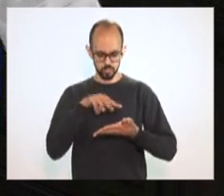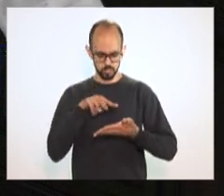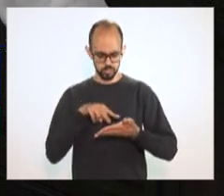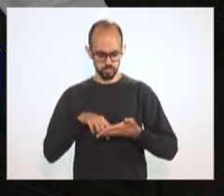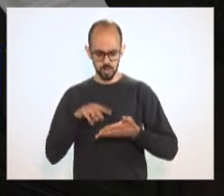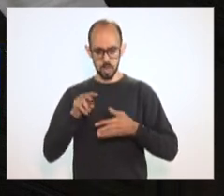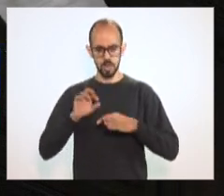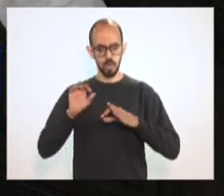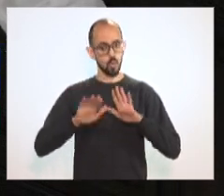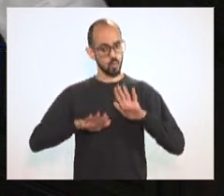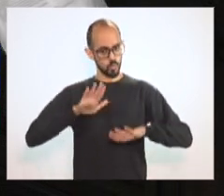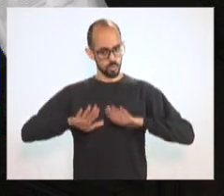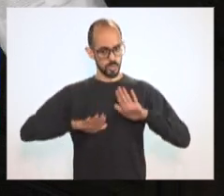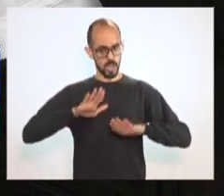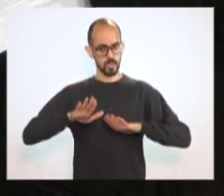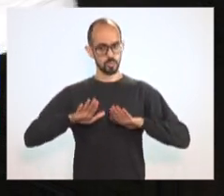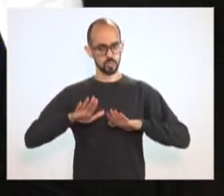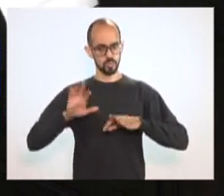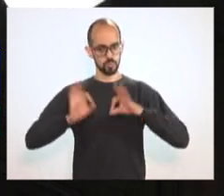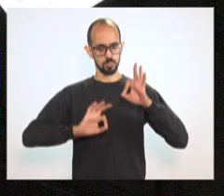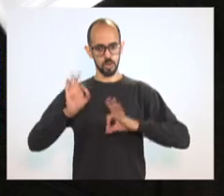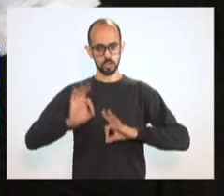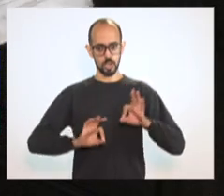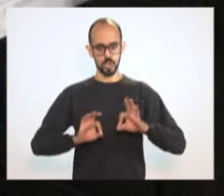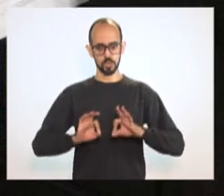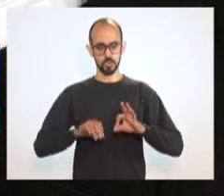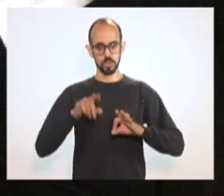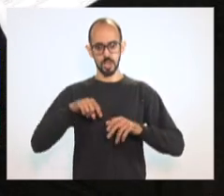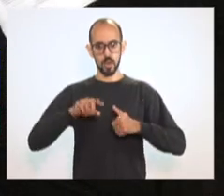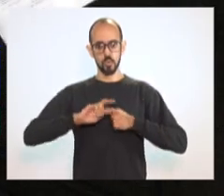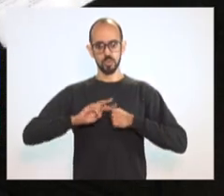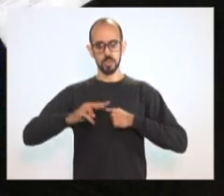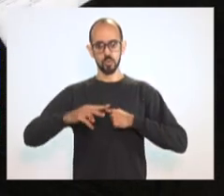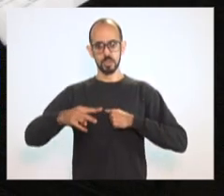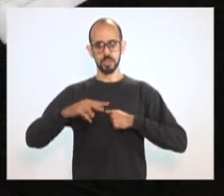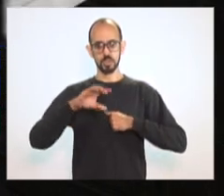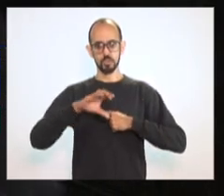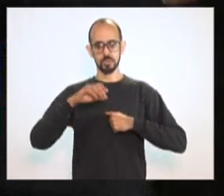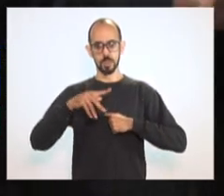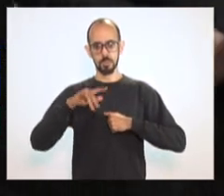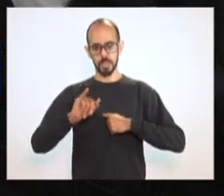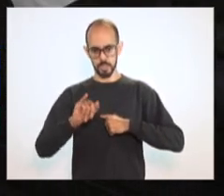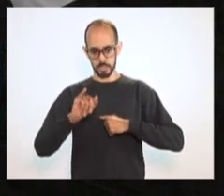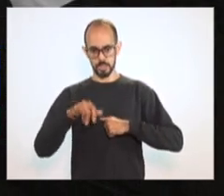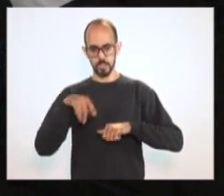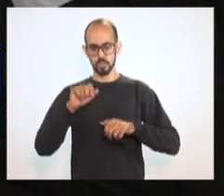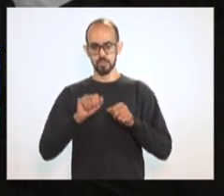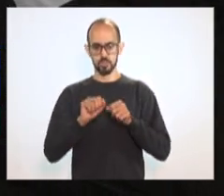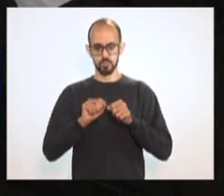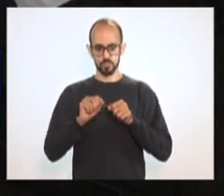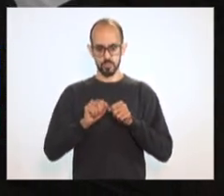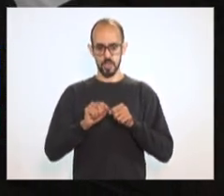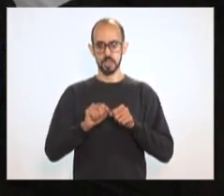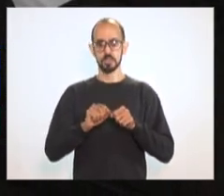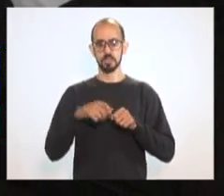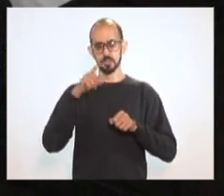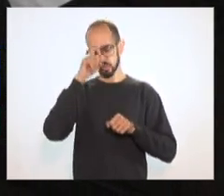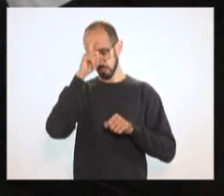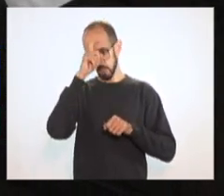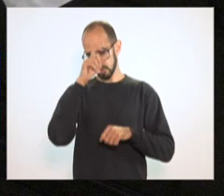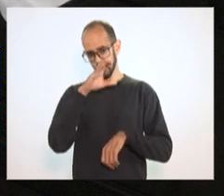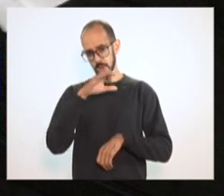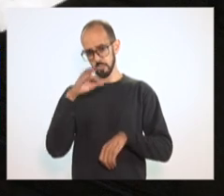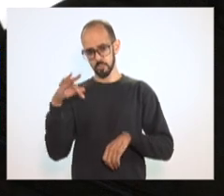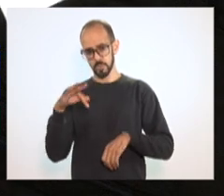projeto fruto de uma CPI essencial fizemos uma CPI do hospital da mulher de Cabo Frio onde